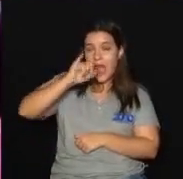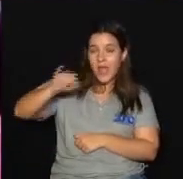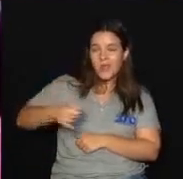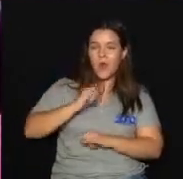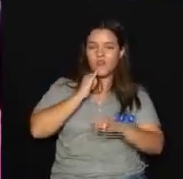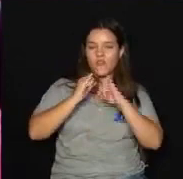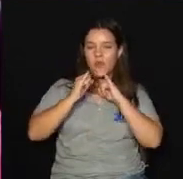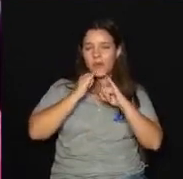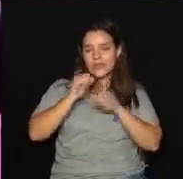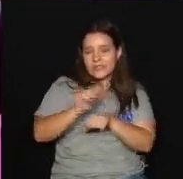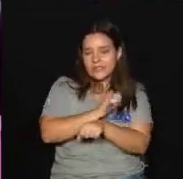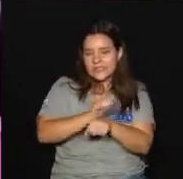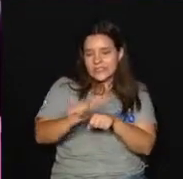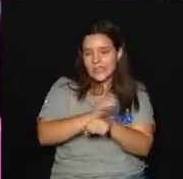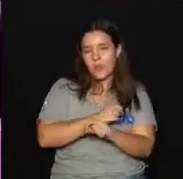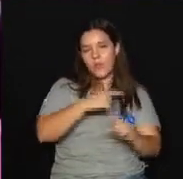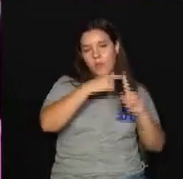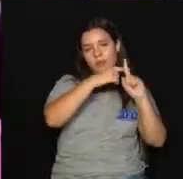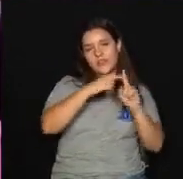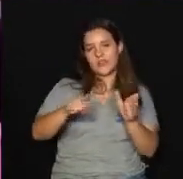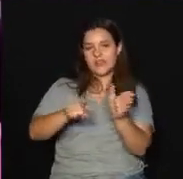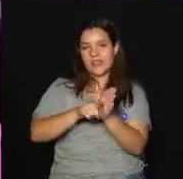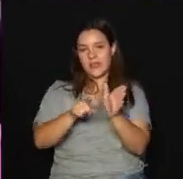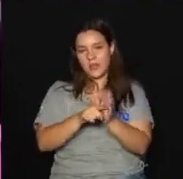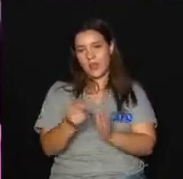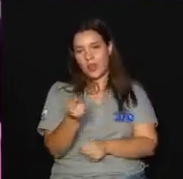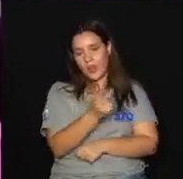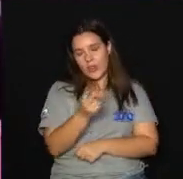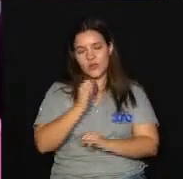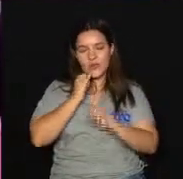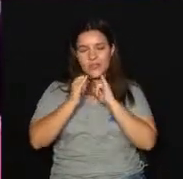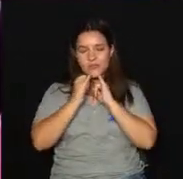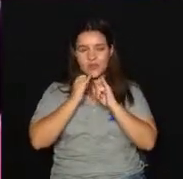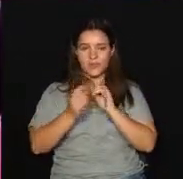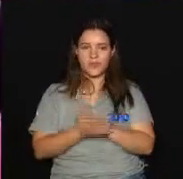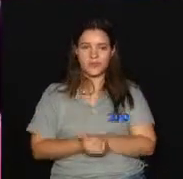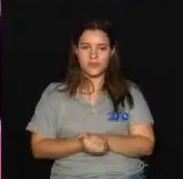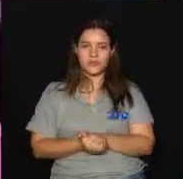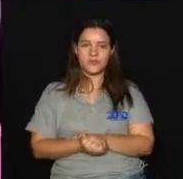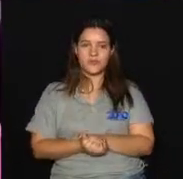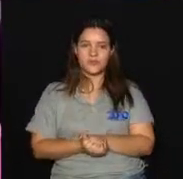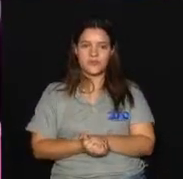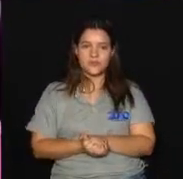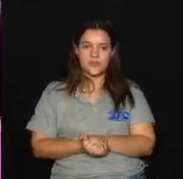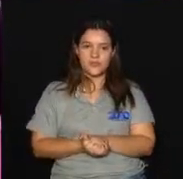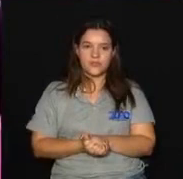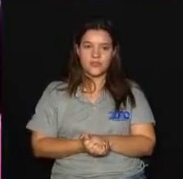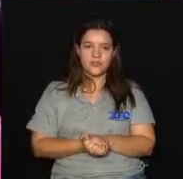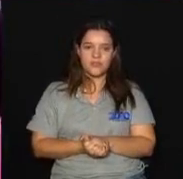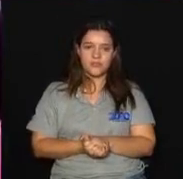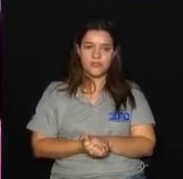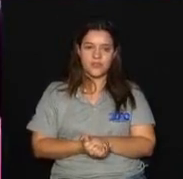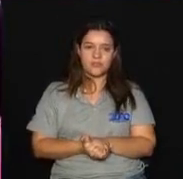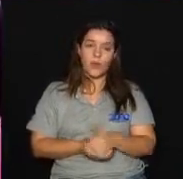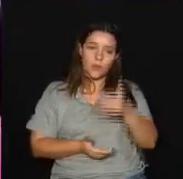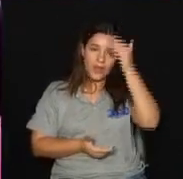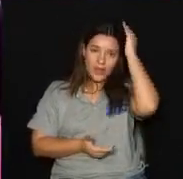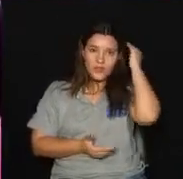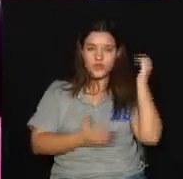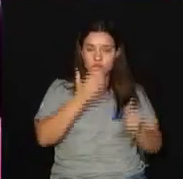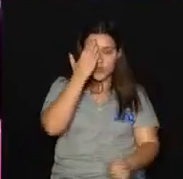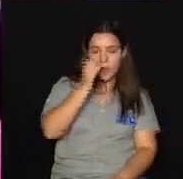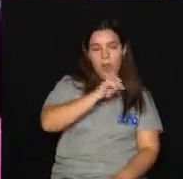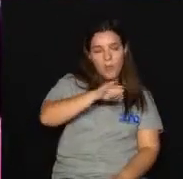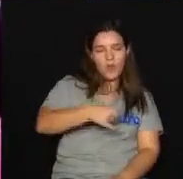aproveitar, positivo ou negativamente, essa rejeição. O candidato, o do Jonas, soube aproveitar, o